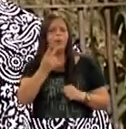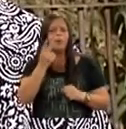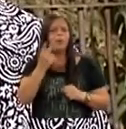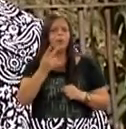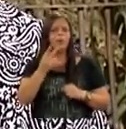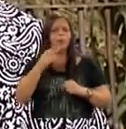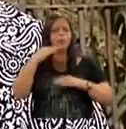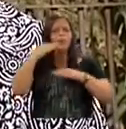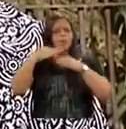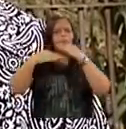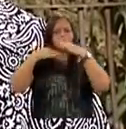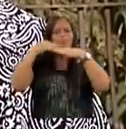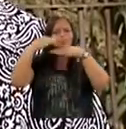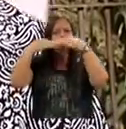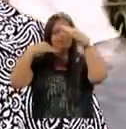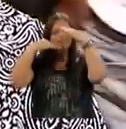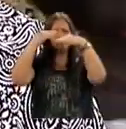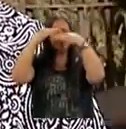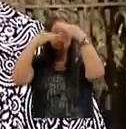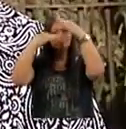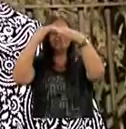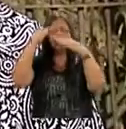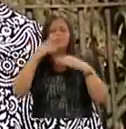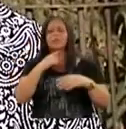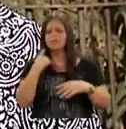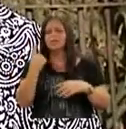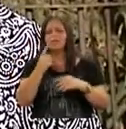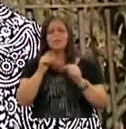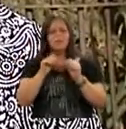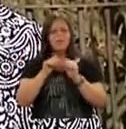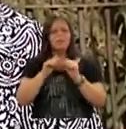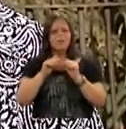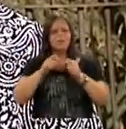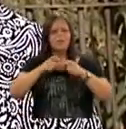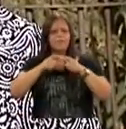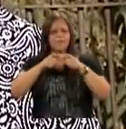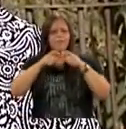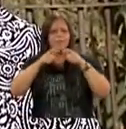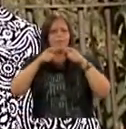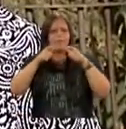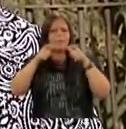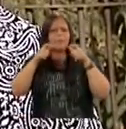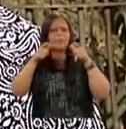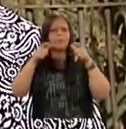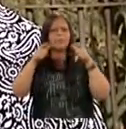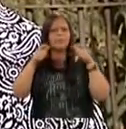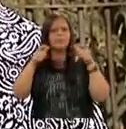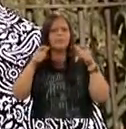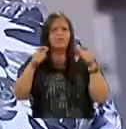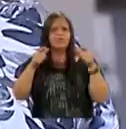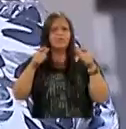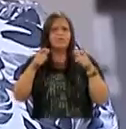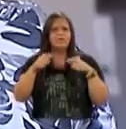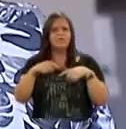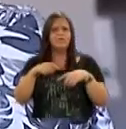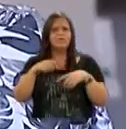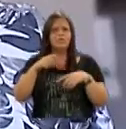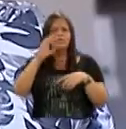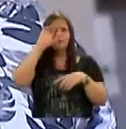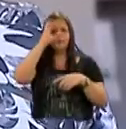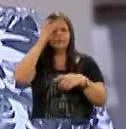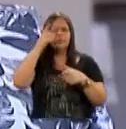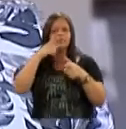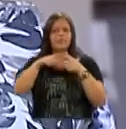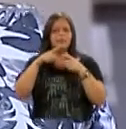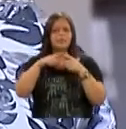ultrapassar a gente faz de fazer crescer esse a superação enfrentar os